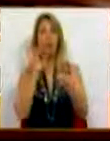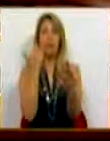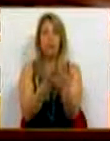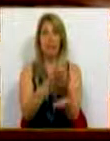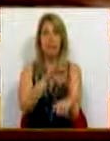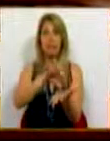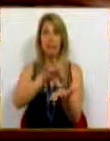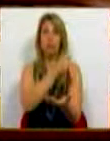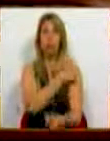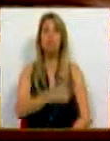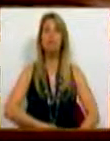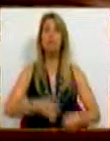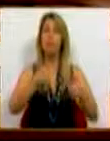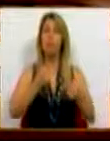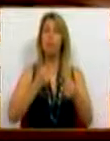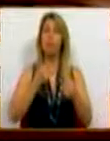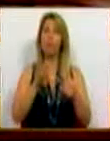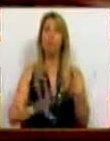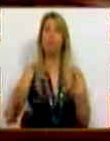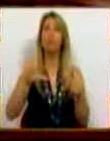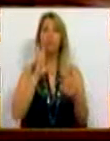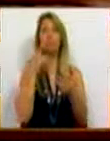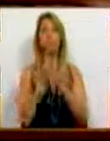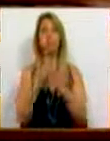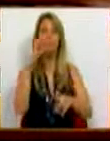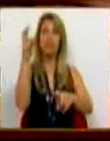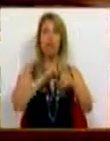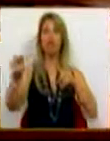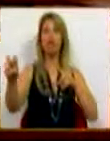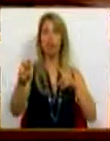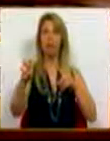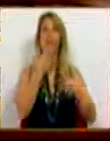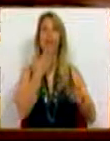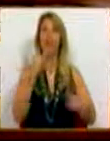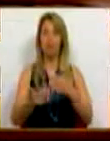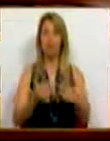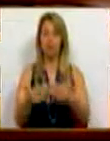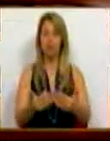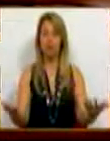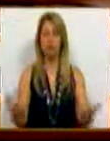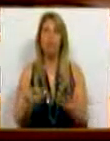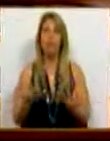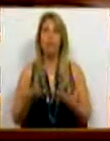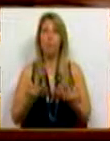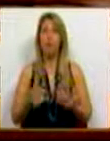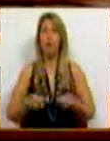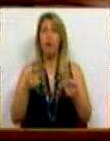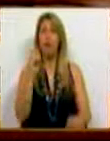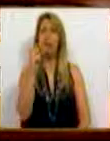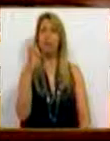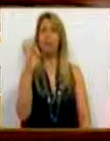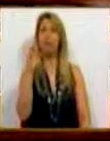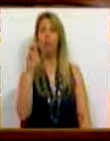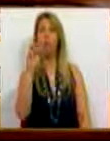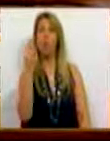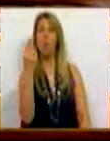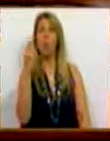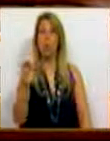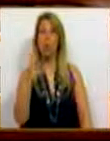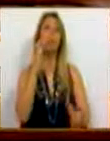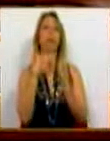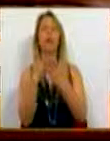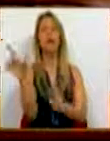com uma fortíssima componente de eficiência energética. Para além de apressarmos o IFRU, que canalizará cerca de 800 milhões